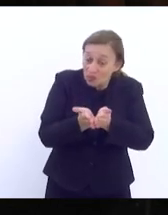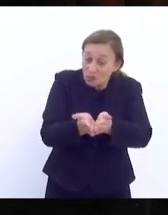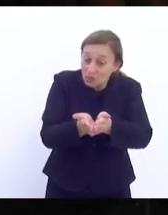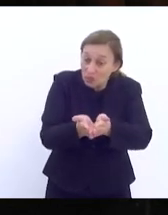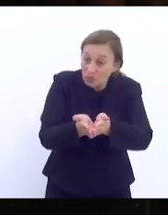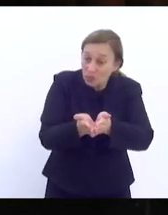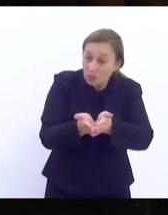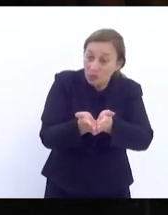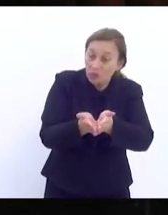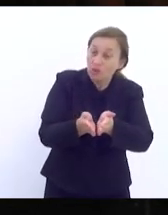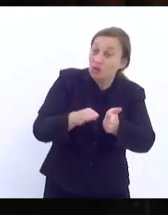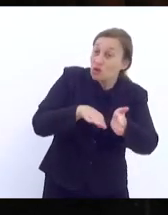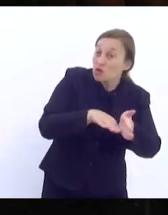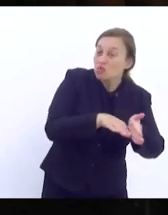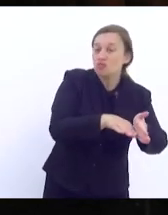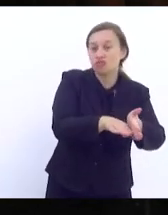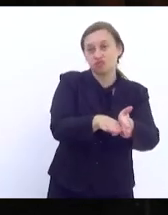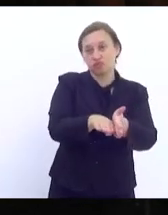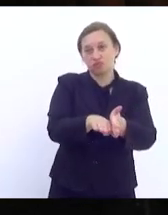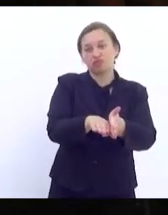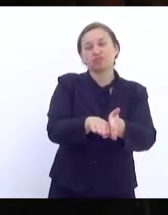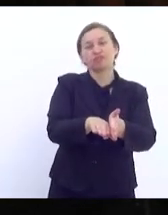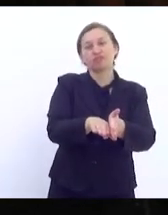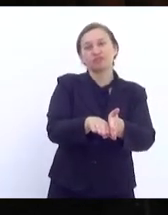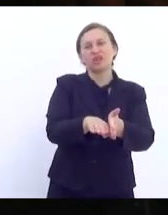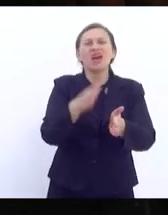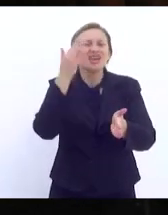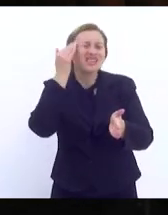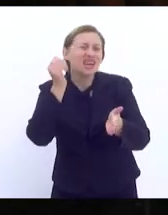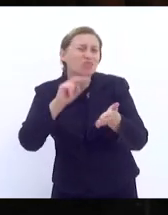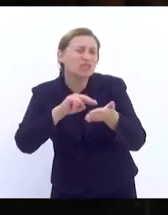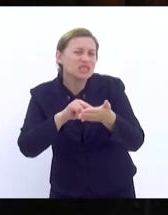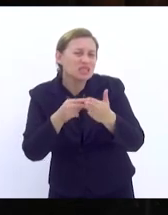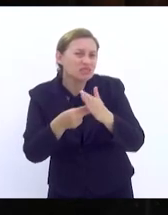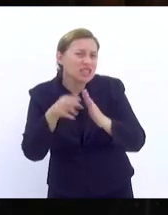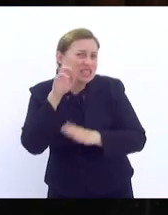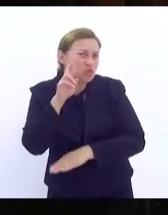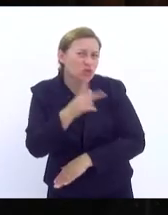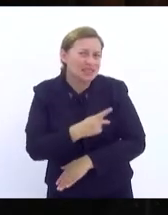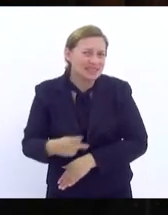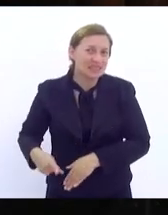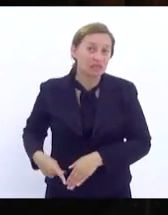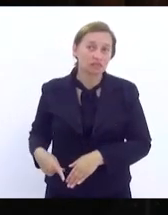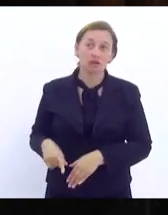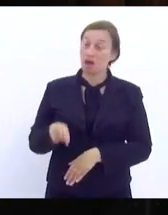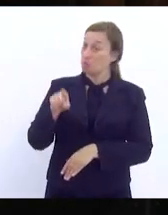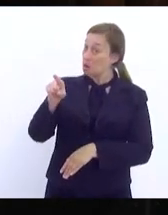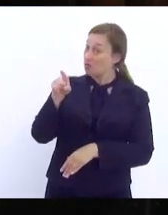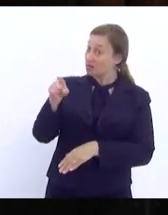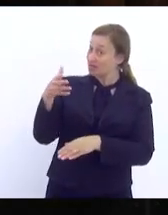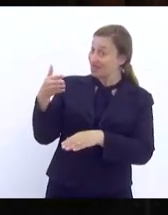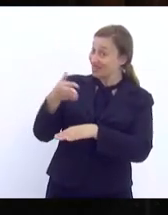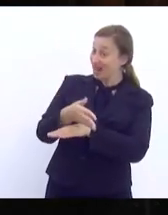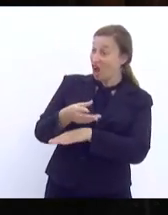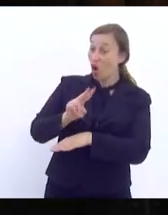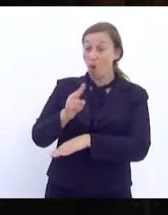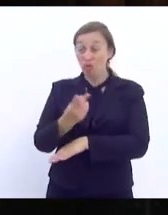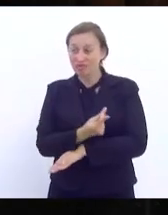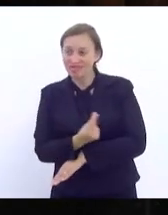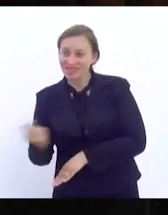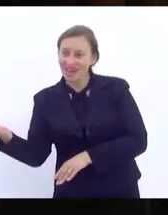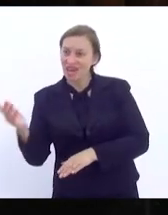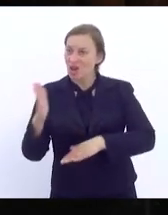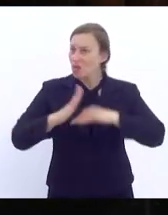fornegamento do terminal privado sabe o que que isso significa presidente que para você entrar ou sair com qualquer